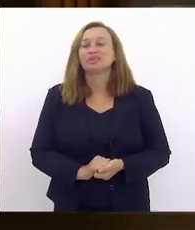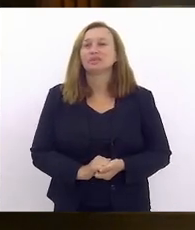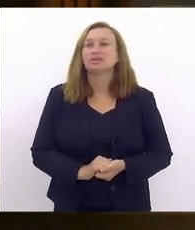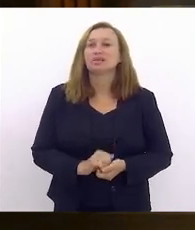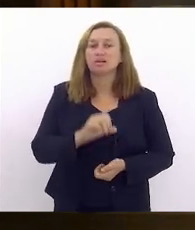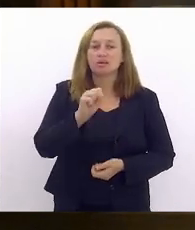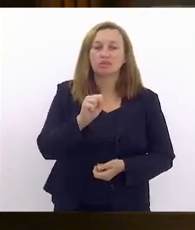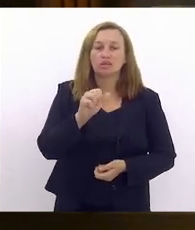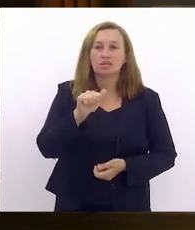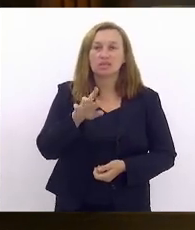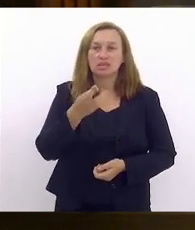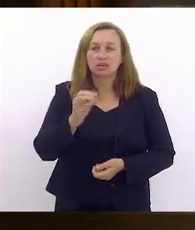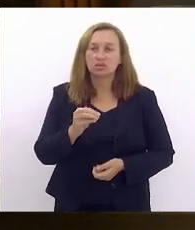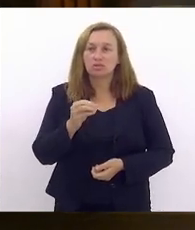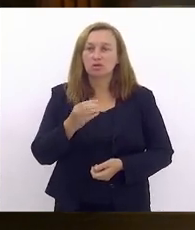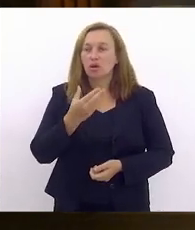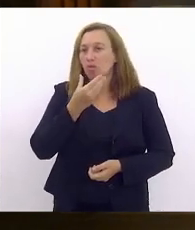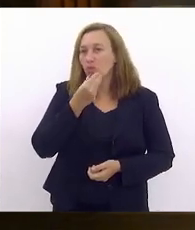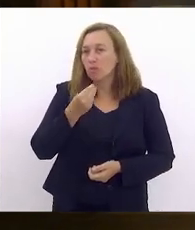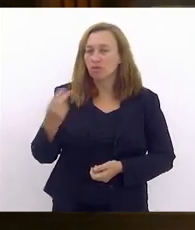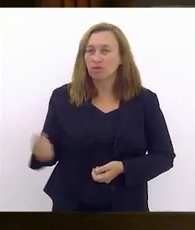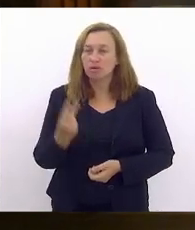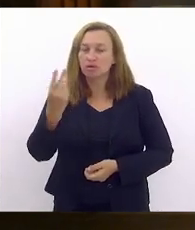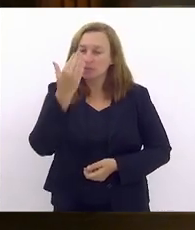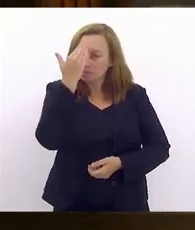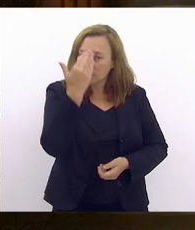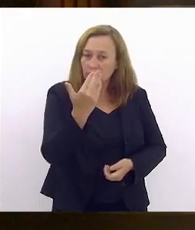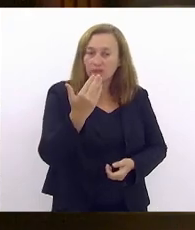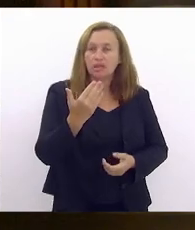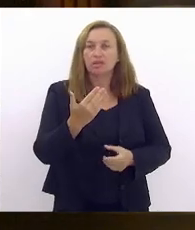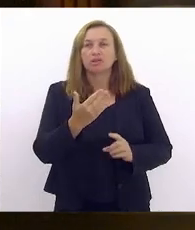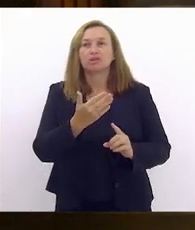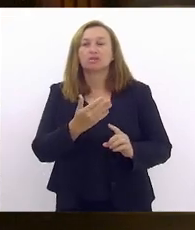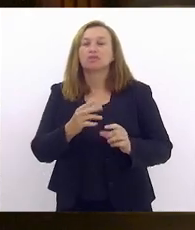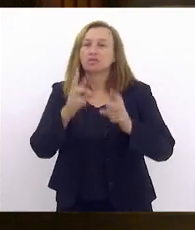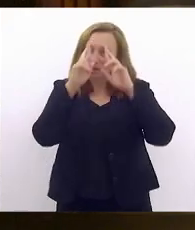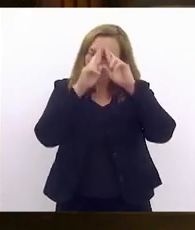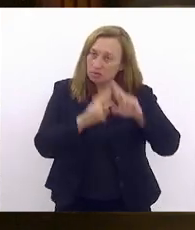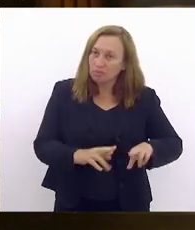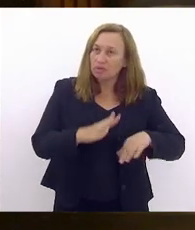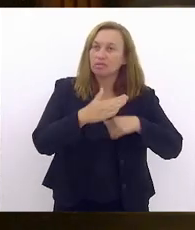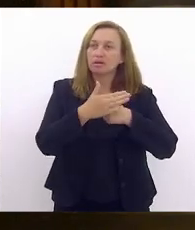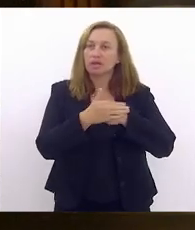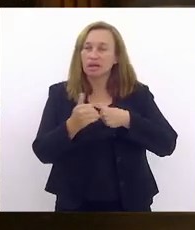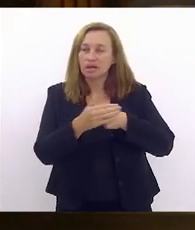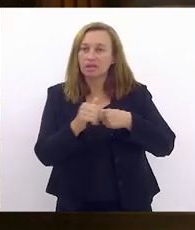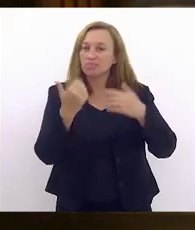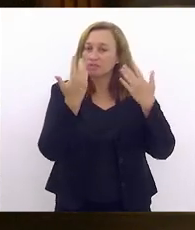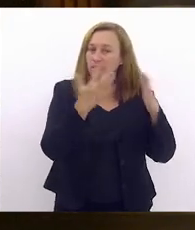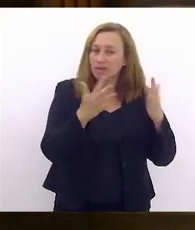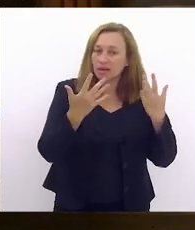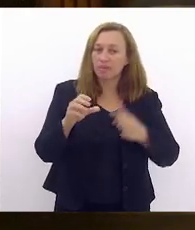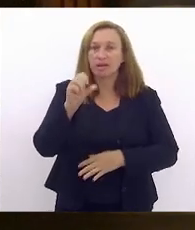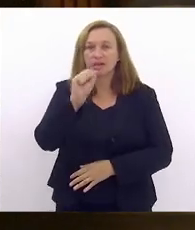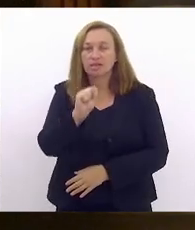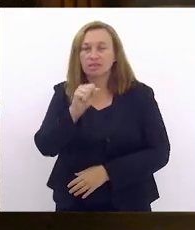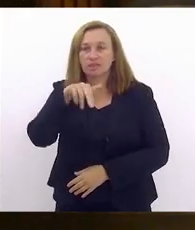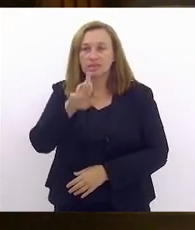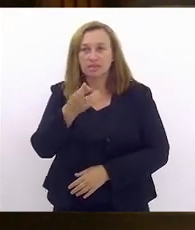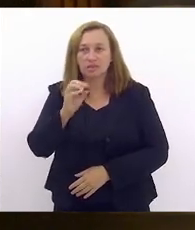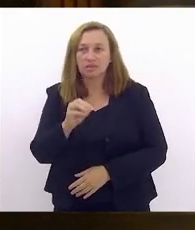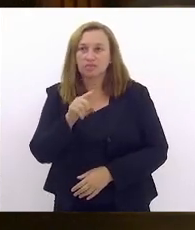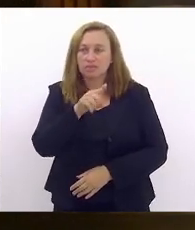homem muito digno. Muito obrigada por todo o respeito, carinho. E parabéns, Sandro, pela homenagem. Você é merecedor